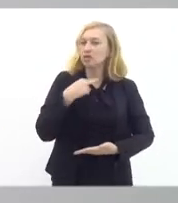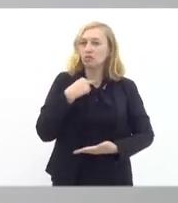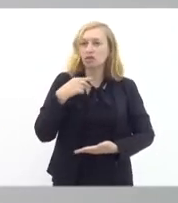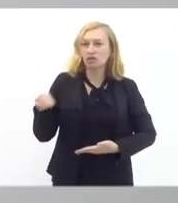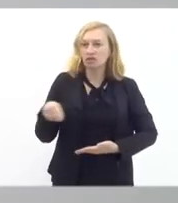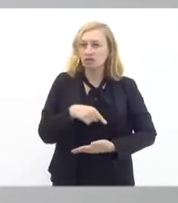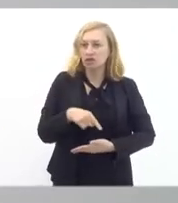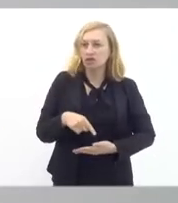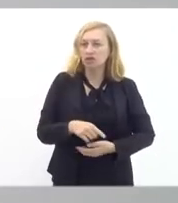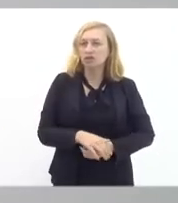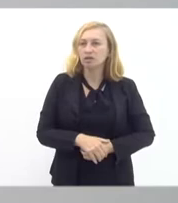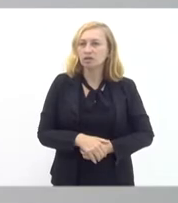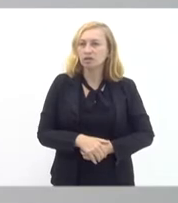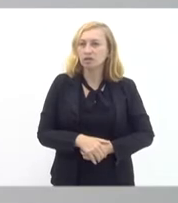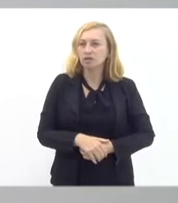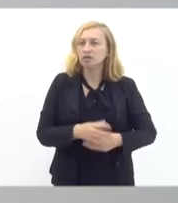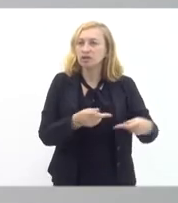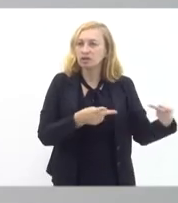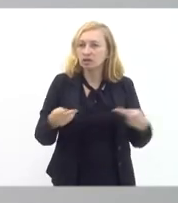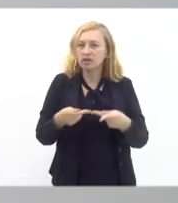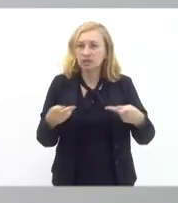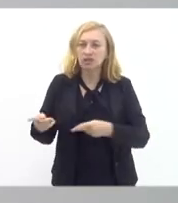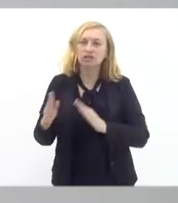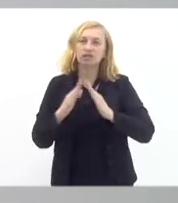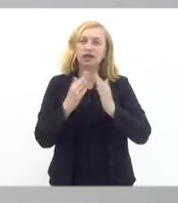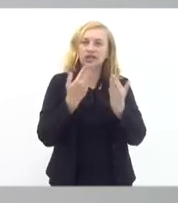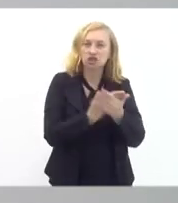já está visitando as escolas, fazendo...